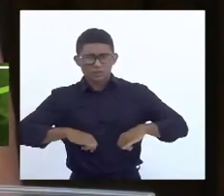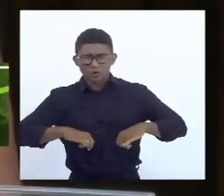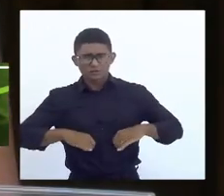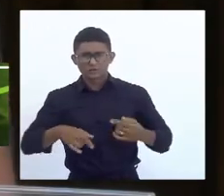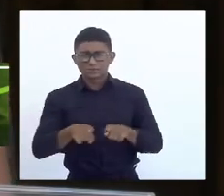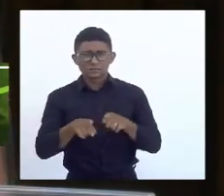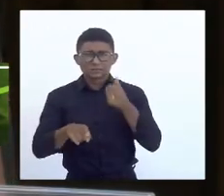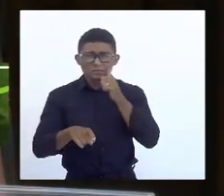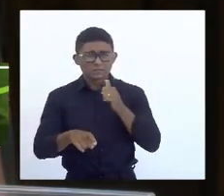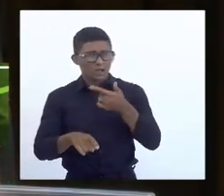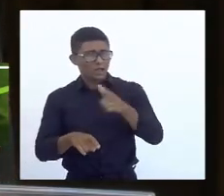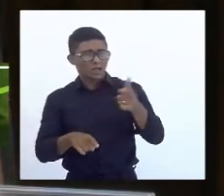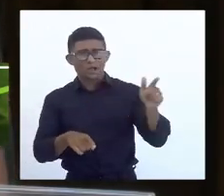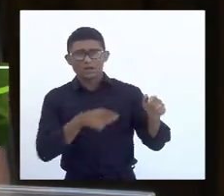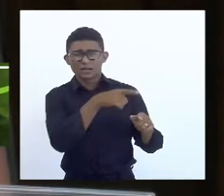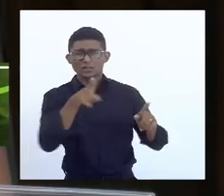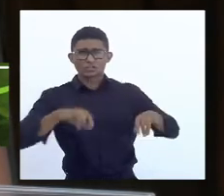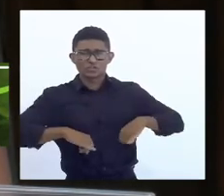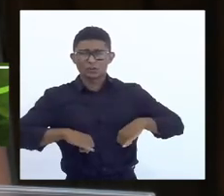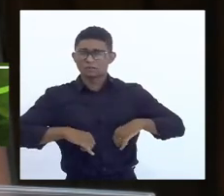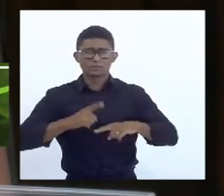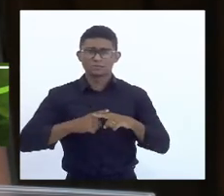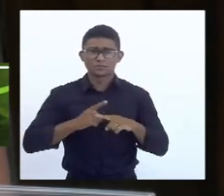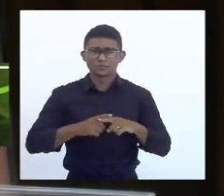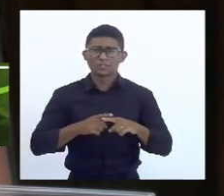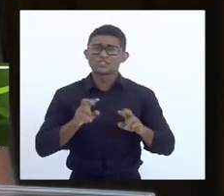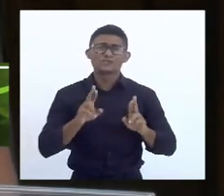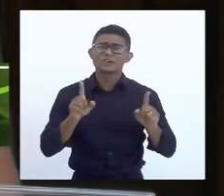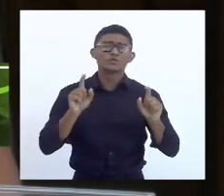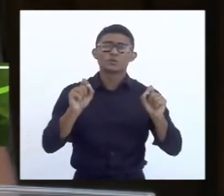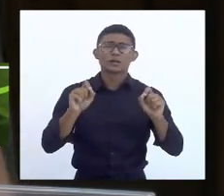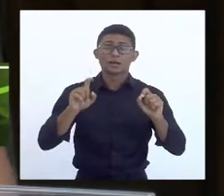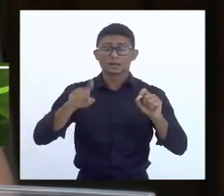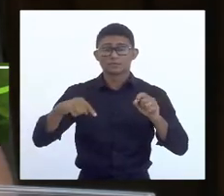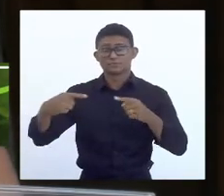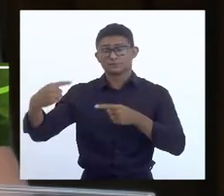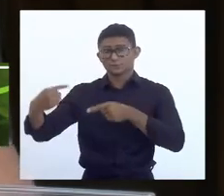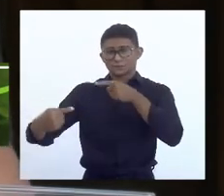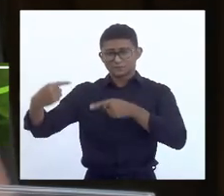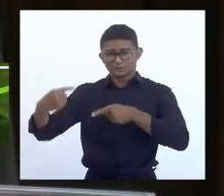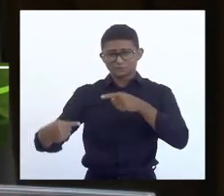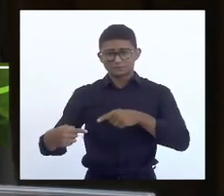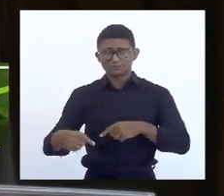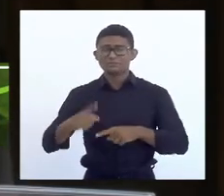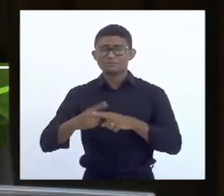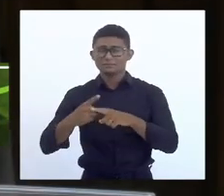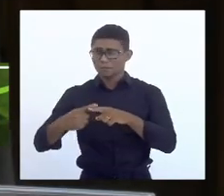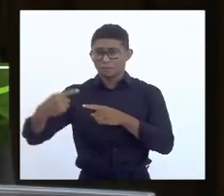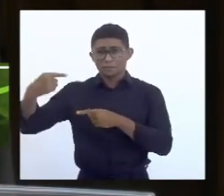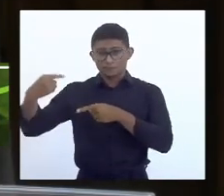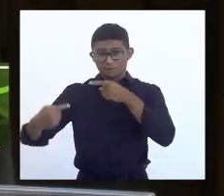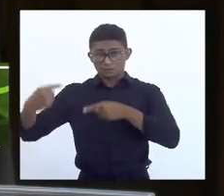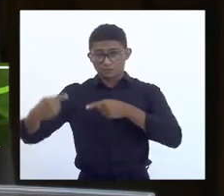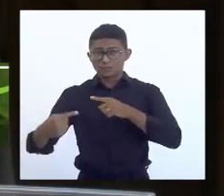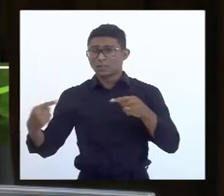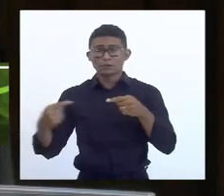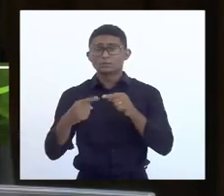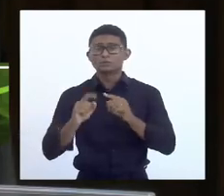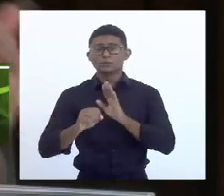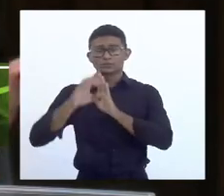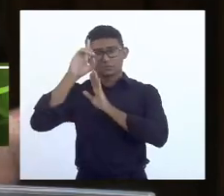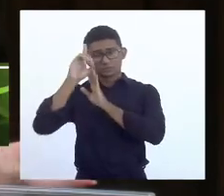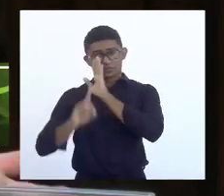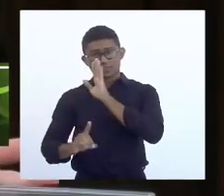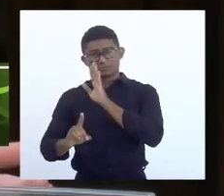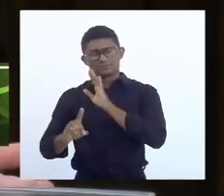sofrem. É a política. Porque fazer política é um direito. Então, toda vez